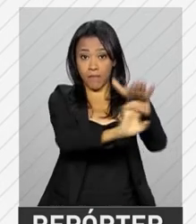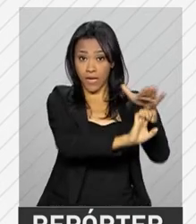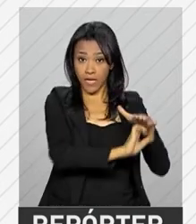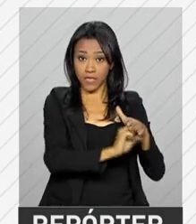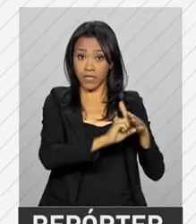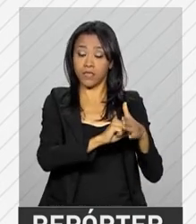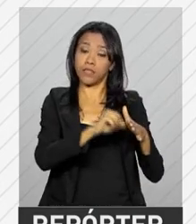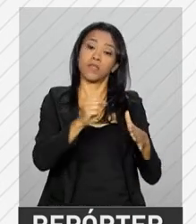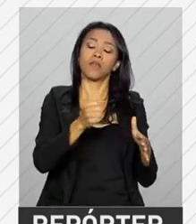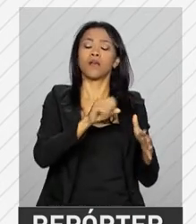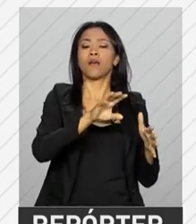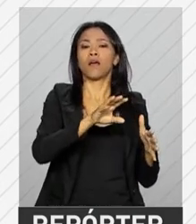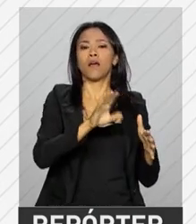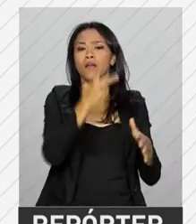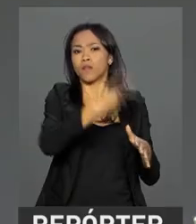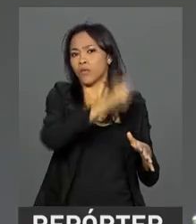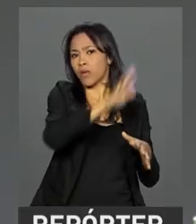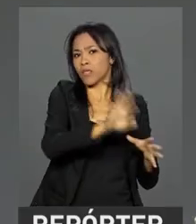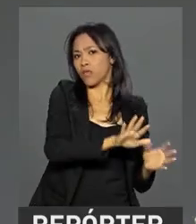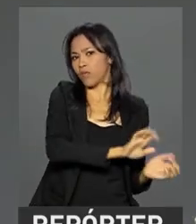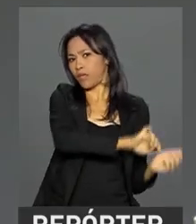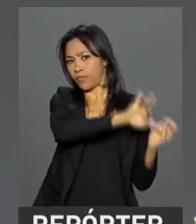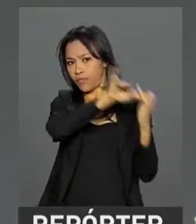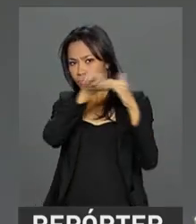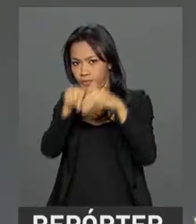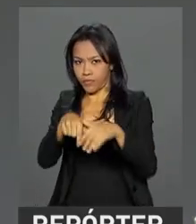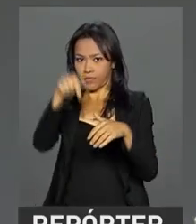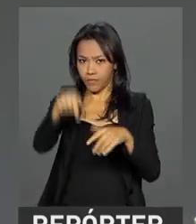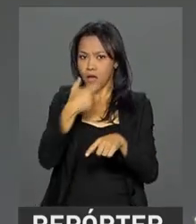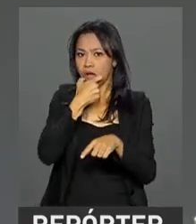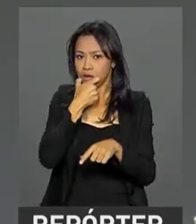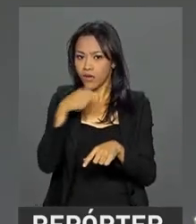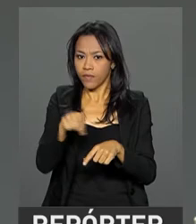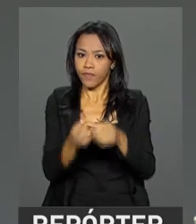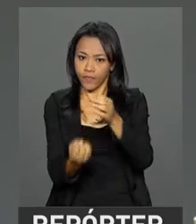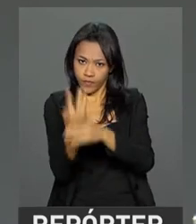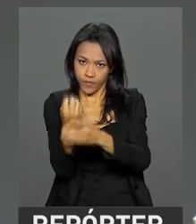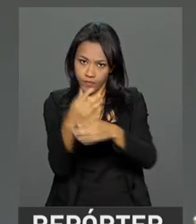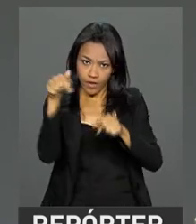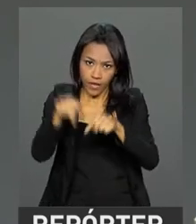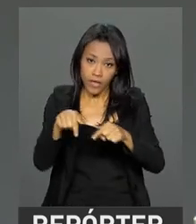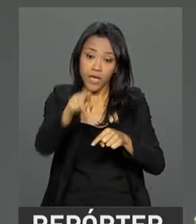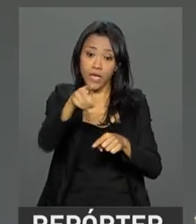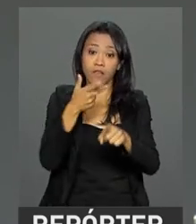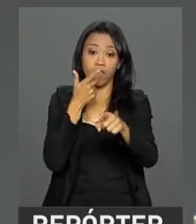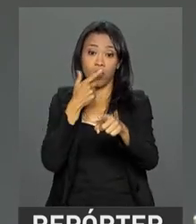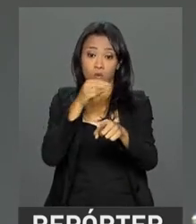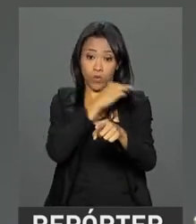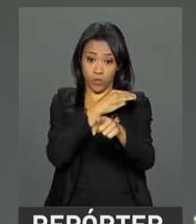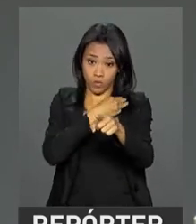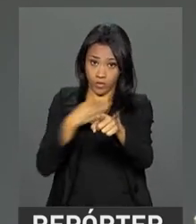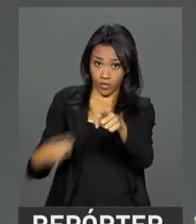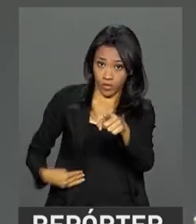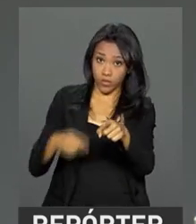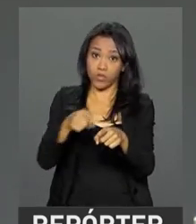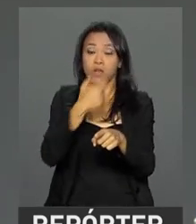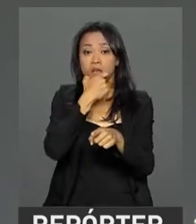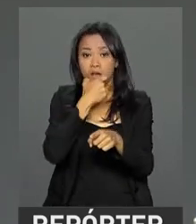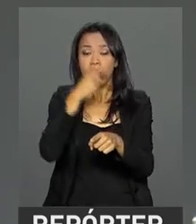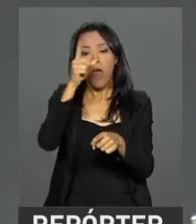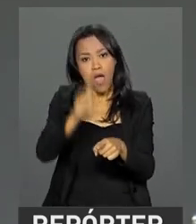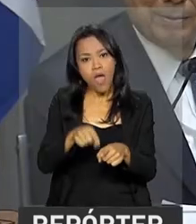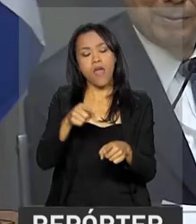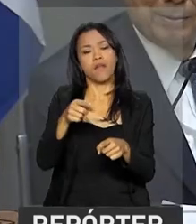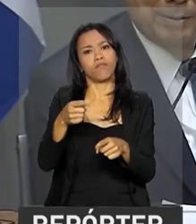em relação a 2015 o ministro britânico philip hammond afirmou que o reino unido já é um grande investidor do brasil